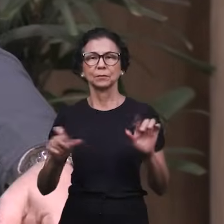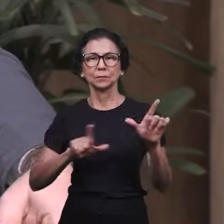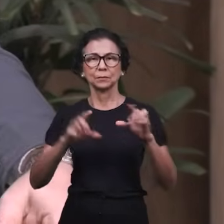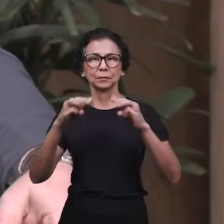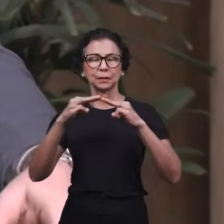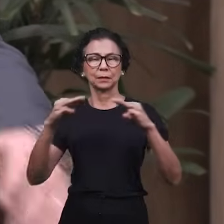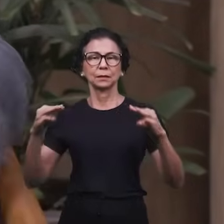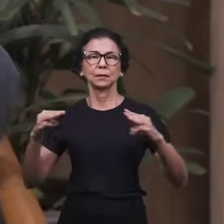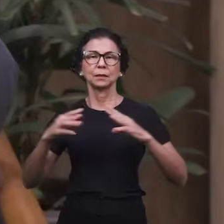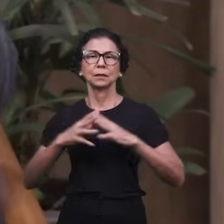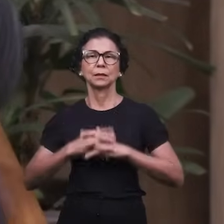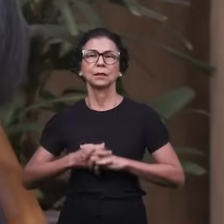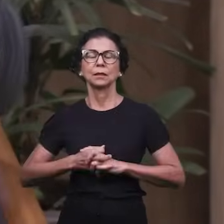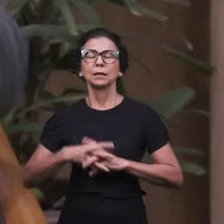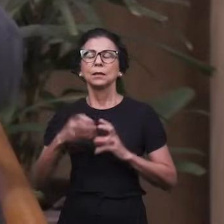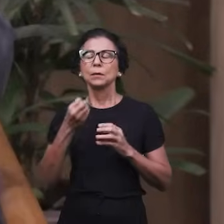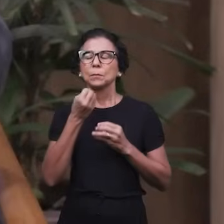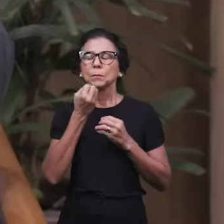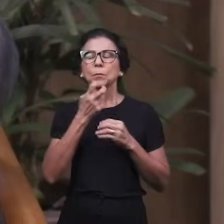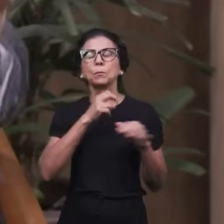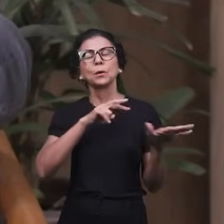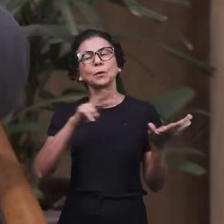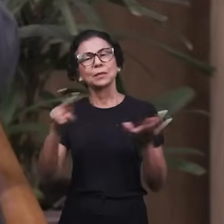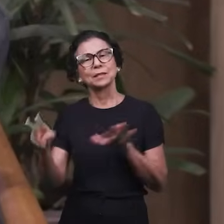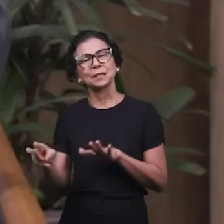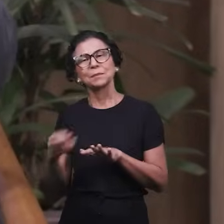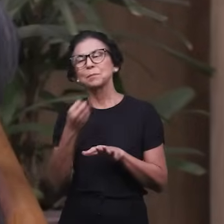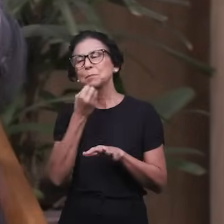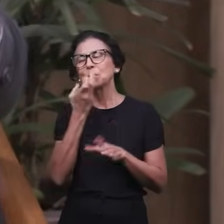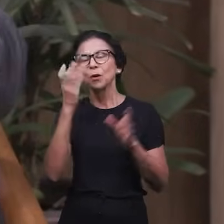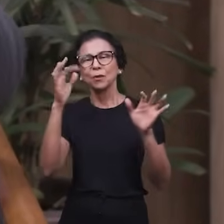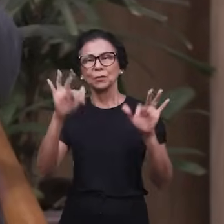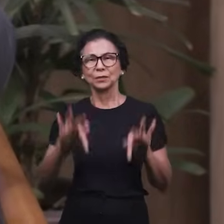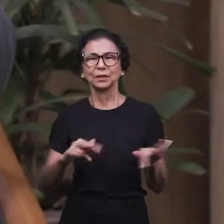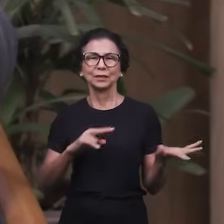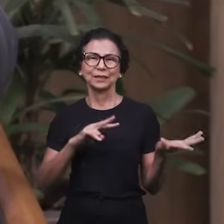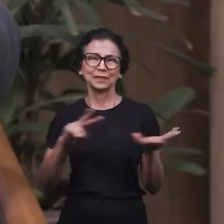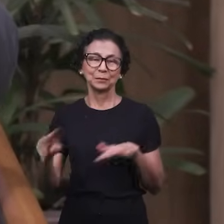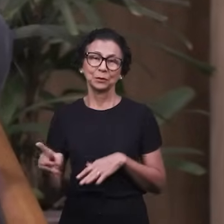Manaim. Uma boa semana para você, um bom final de semana, enfim,